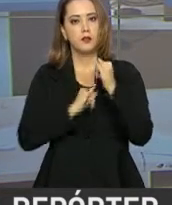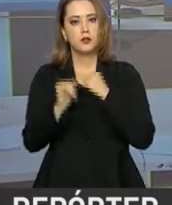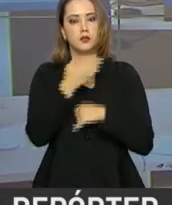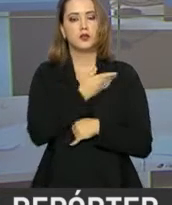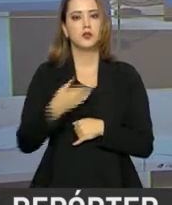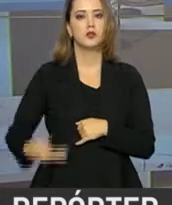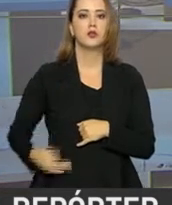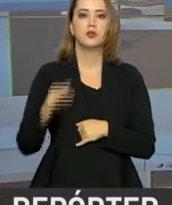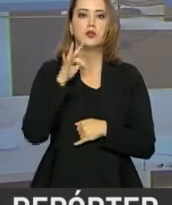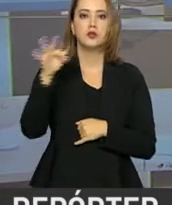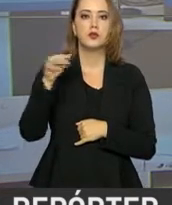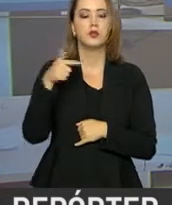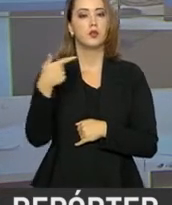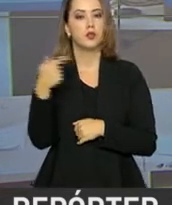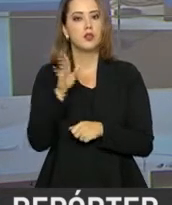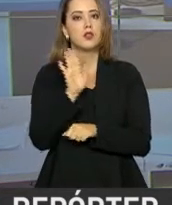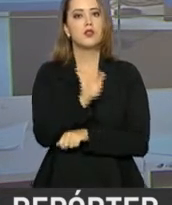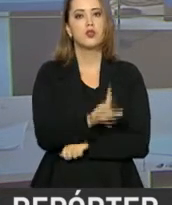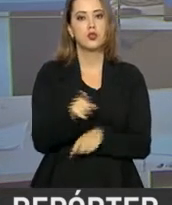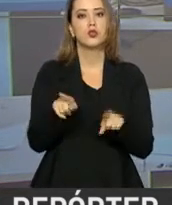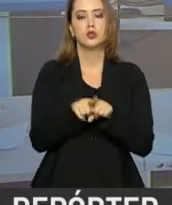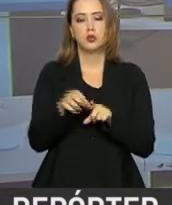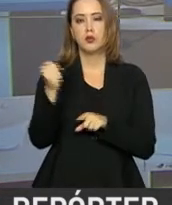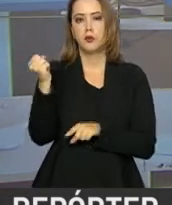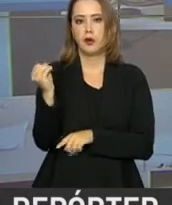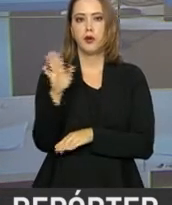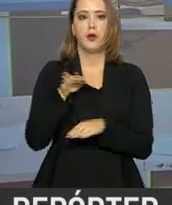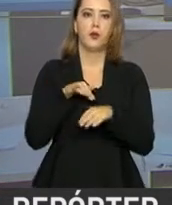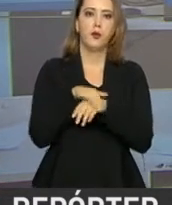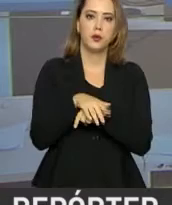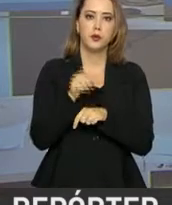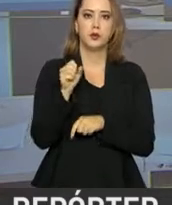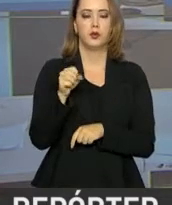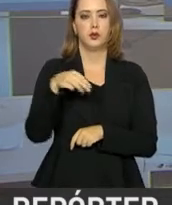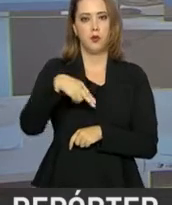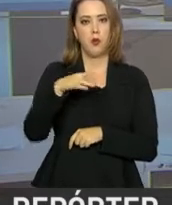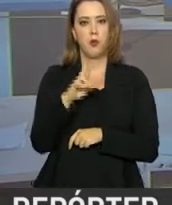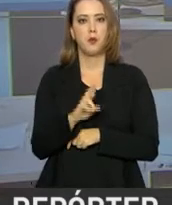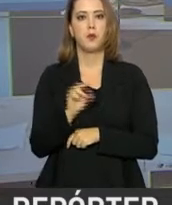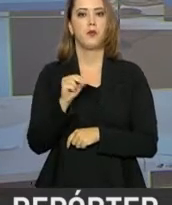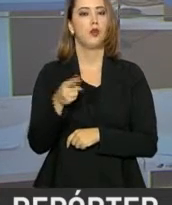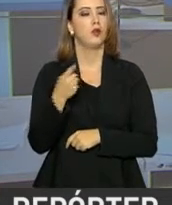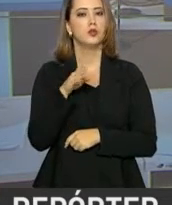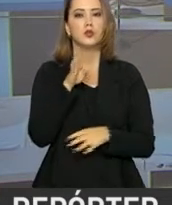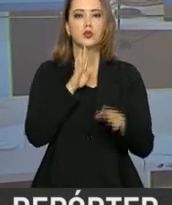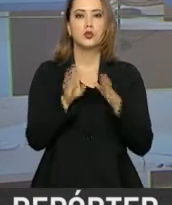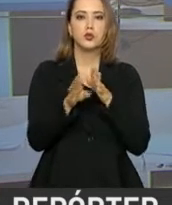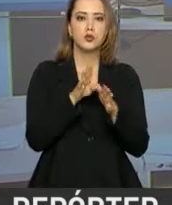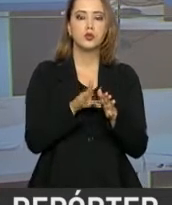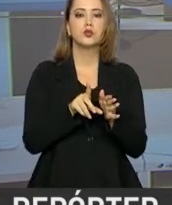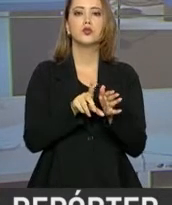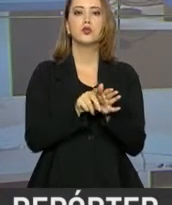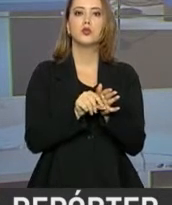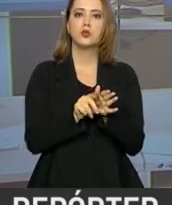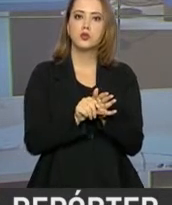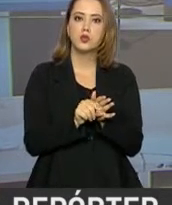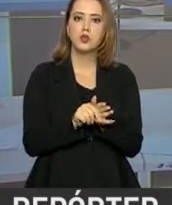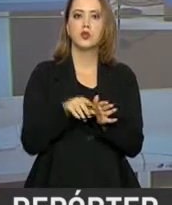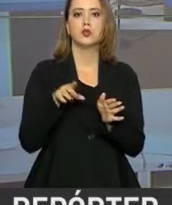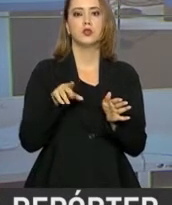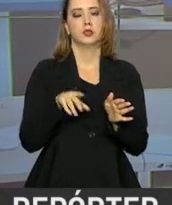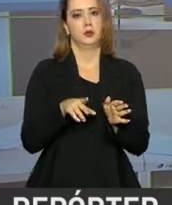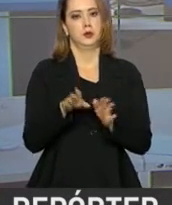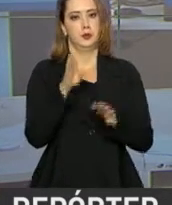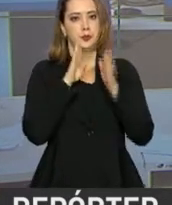a sete hoje nós brasil e também às oito da noite no jornal nbr não deixe de acompanhar ainda as novidades do governo federal